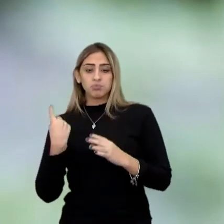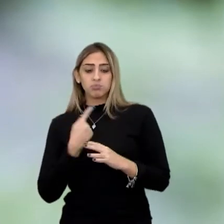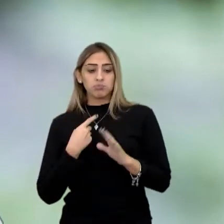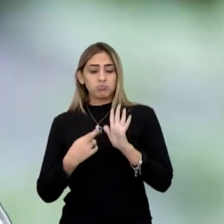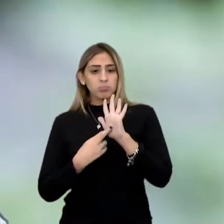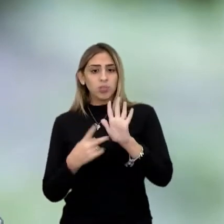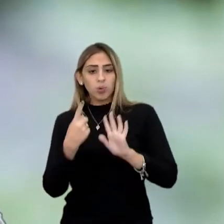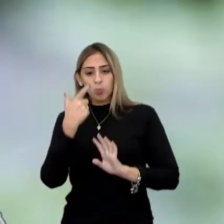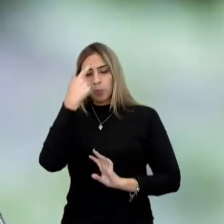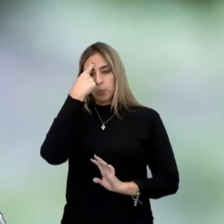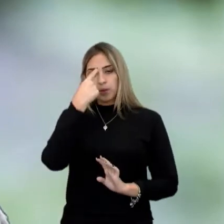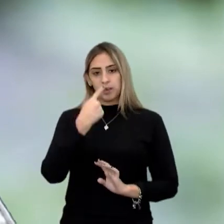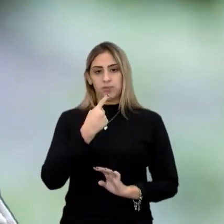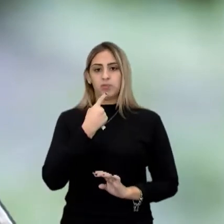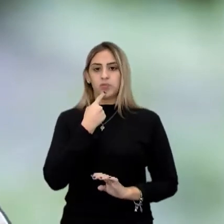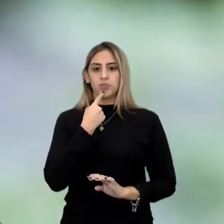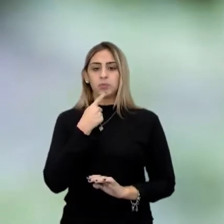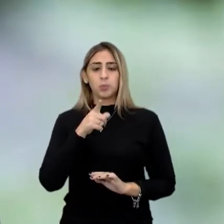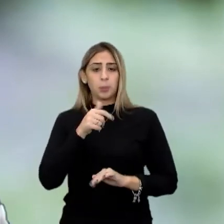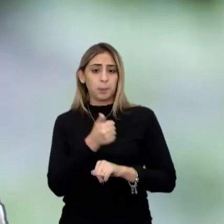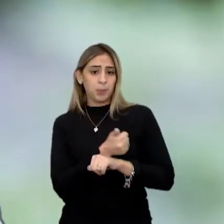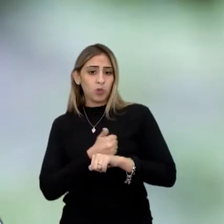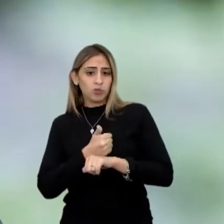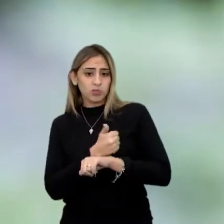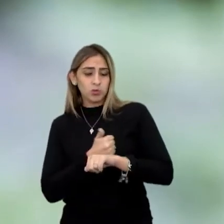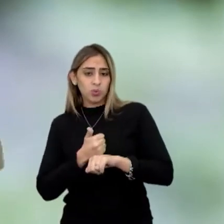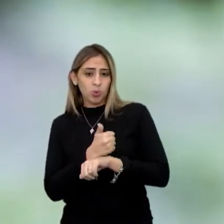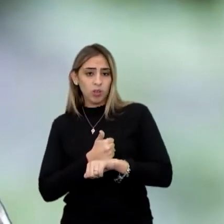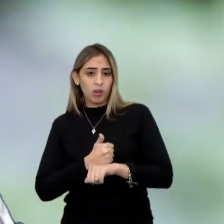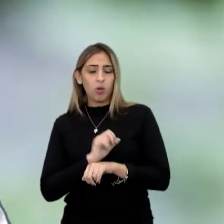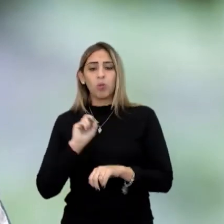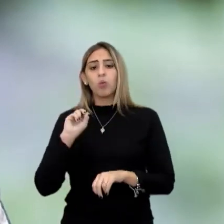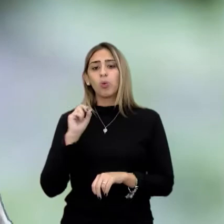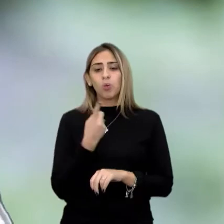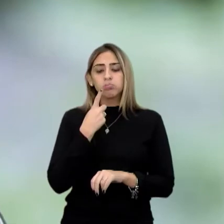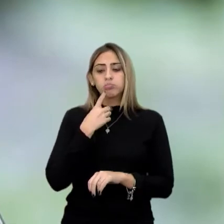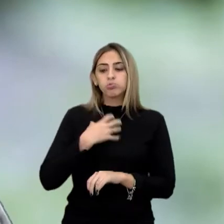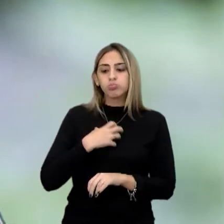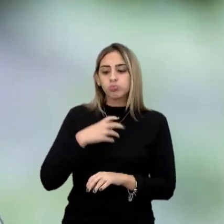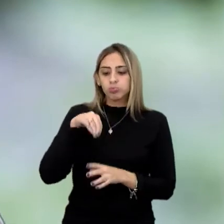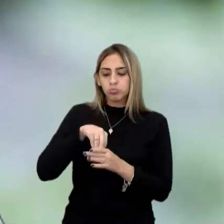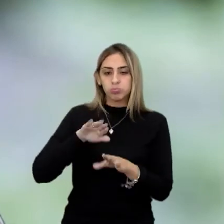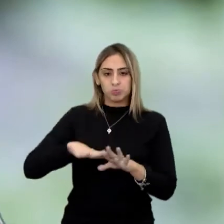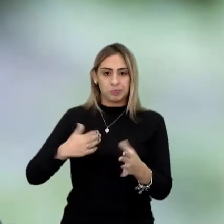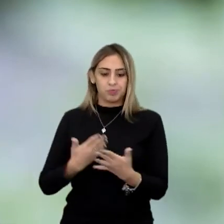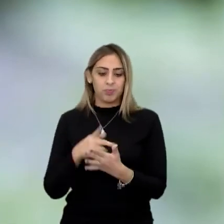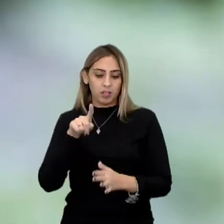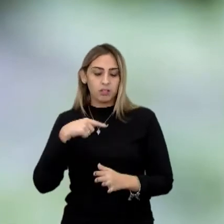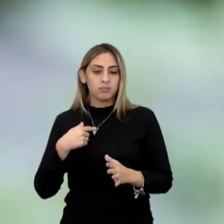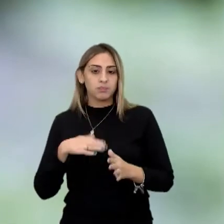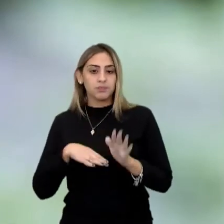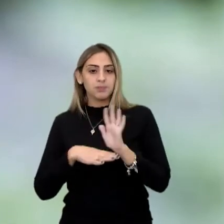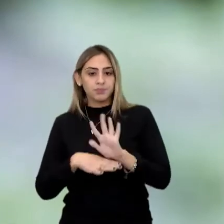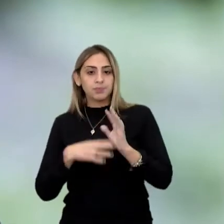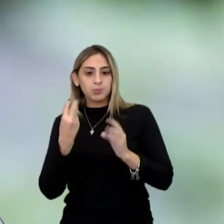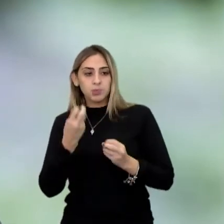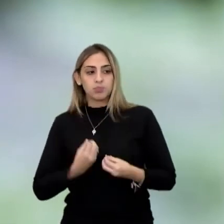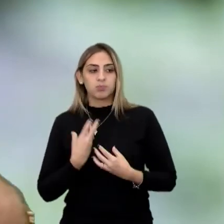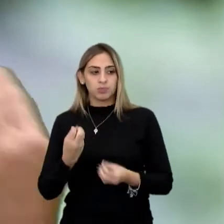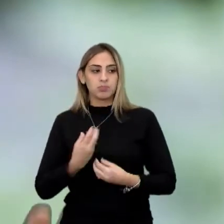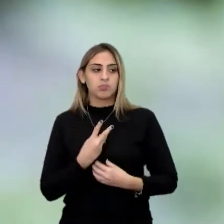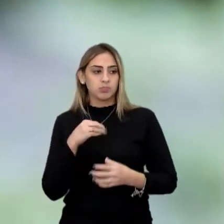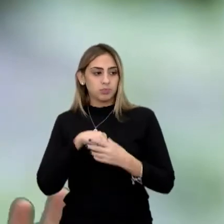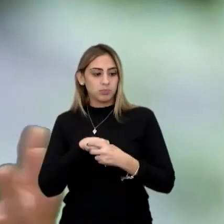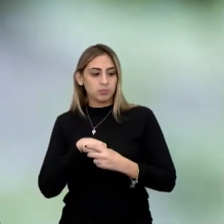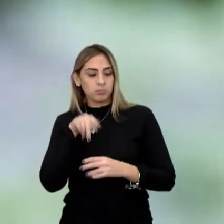de um perfil profissional ou de uma instituição, a gente acaba também fornecendo muitas informações dentro